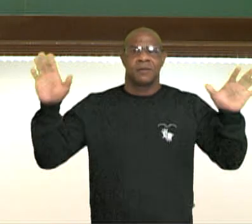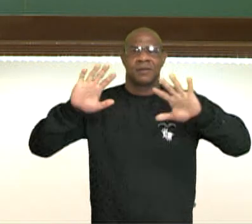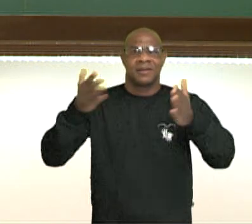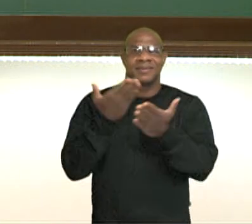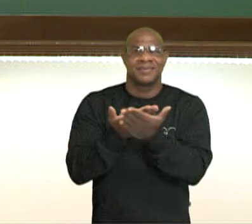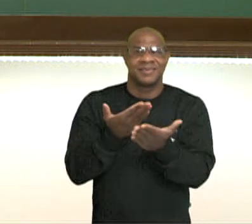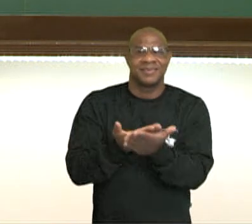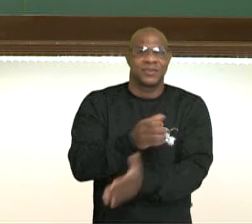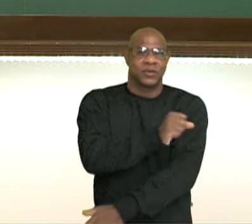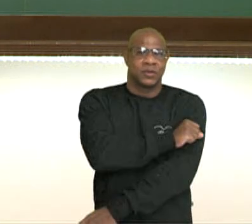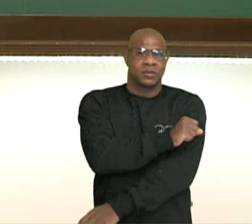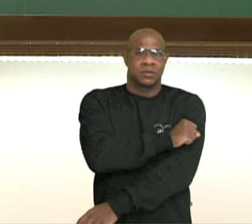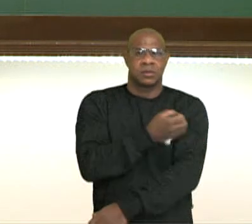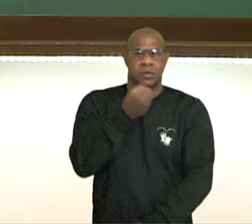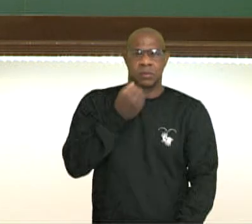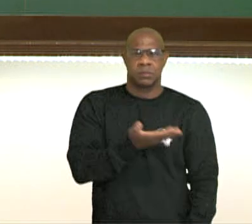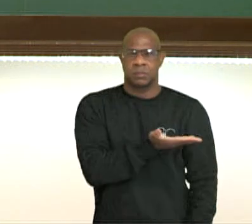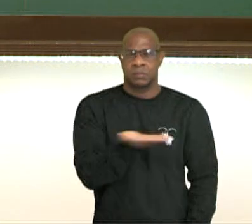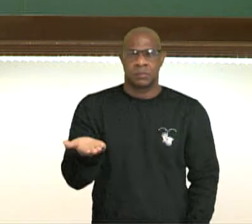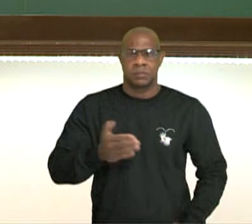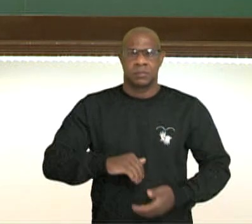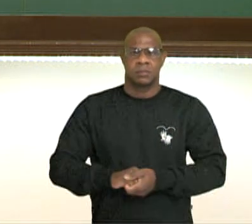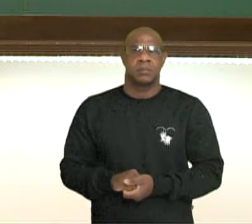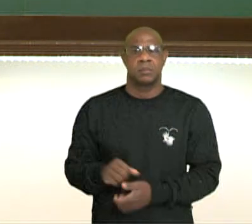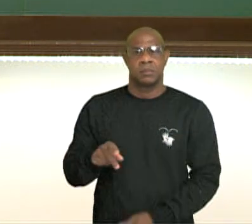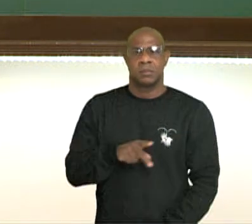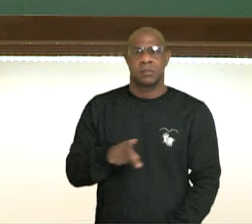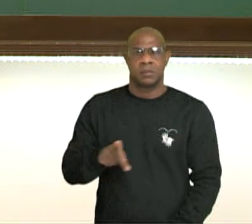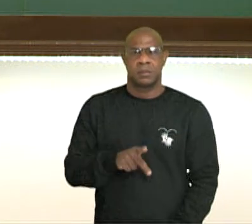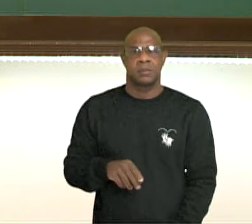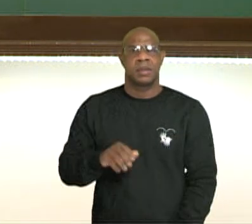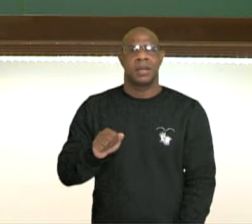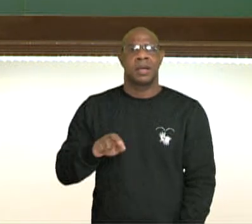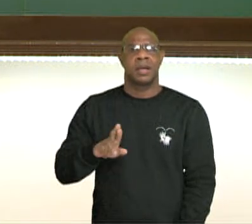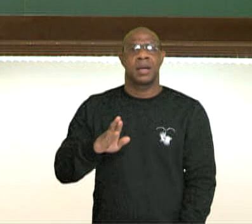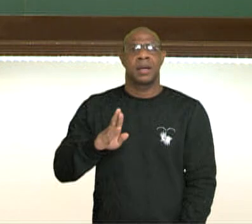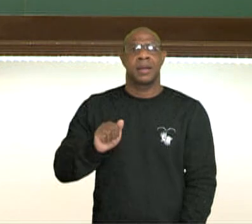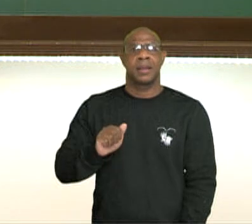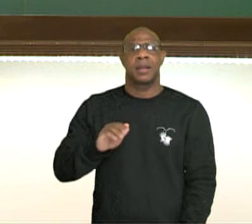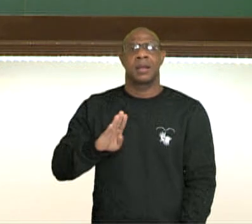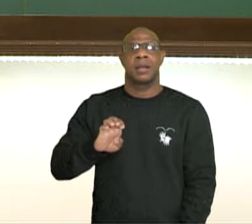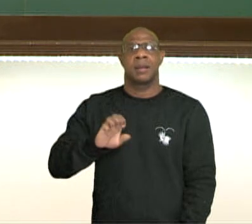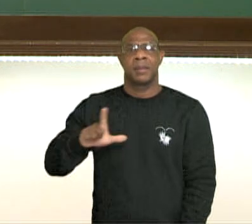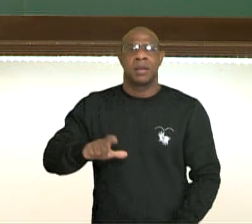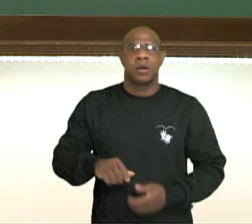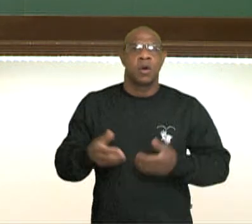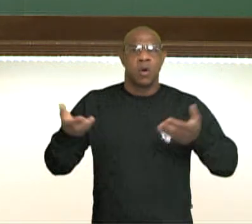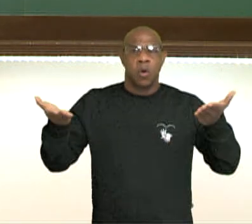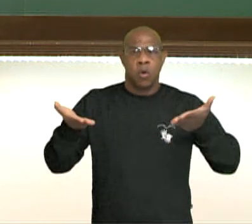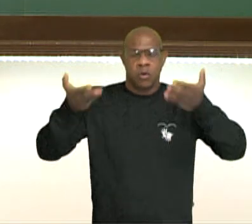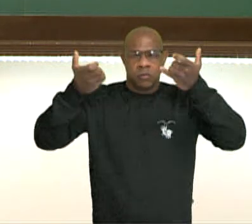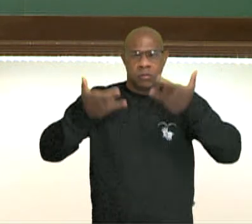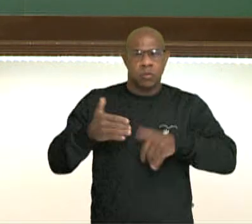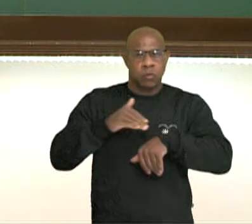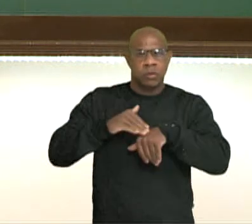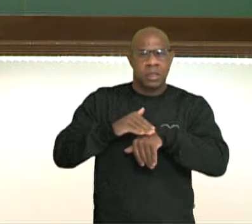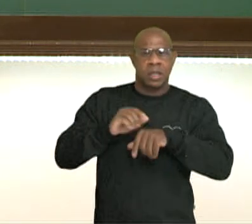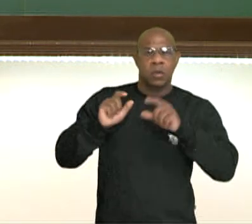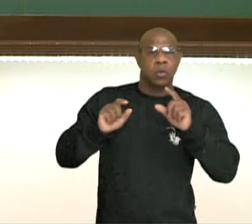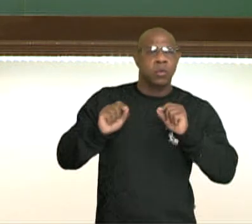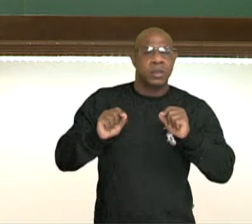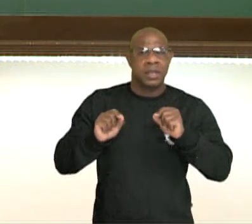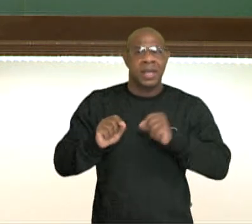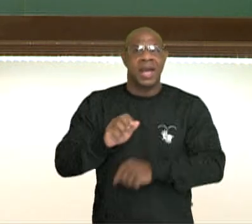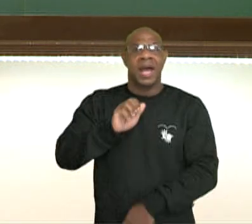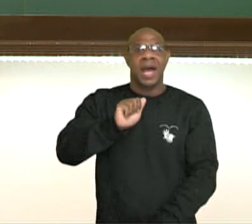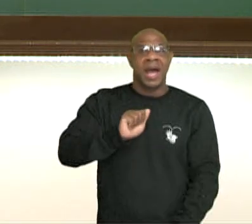Olá, estudante do 8º ano, tudo bem com vocês? Sou a professora Arabel e vim aqui para conversar hoje sobre